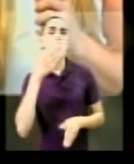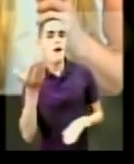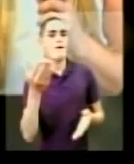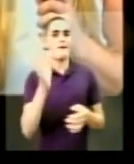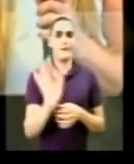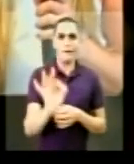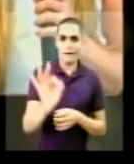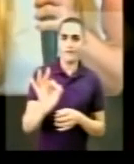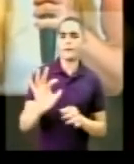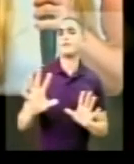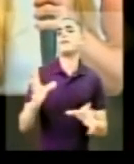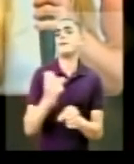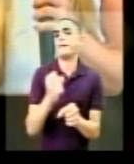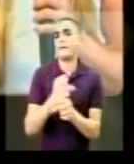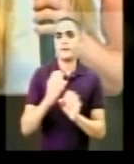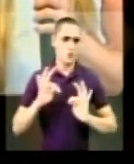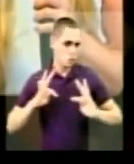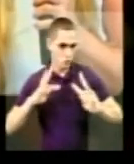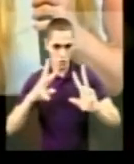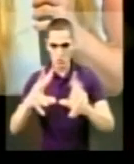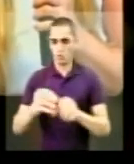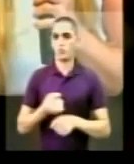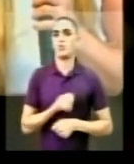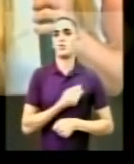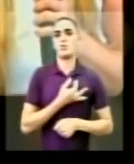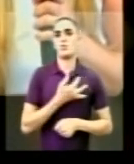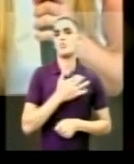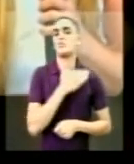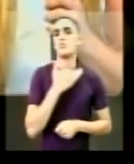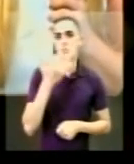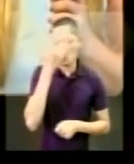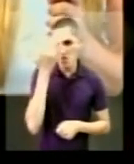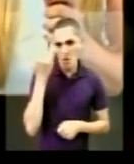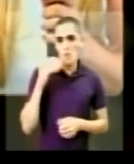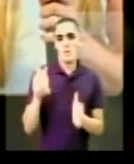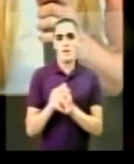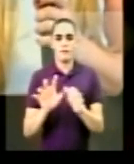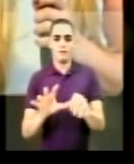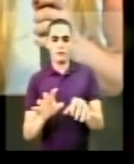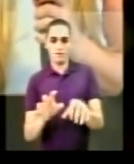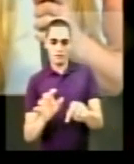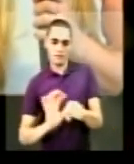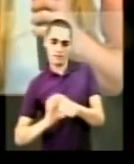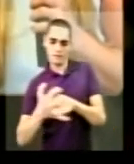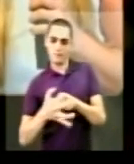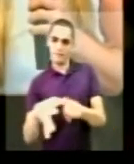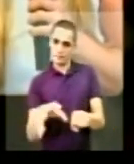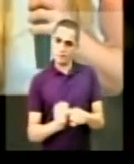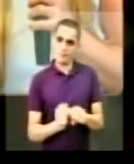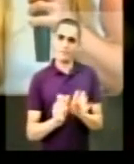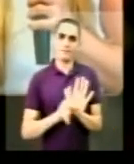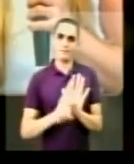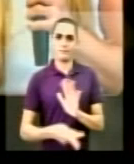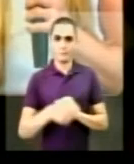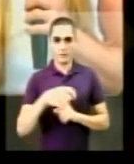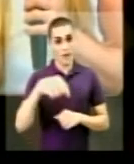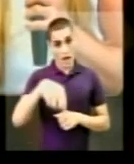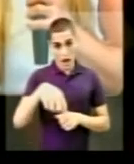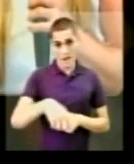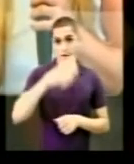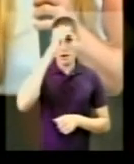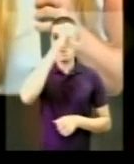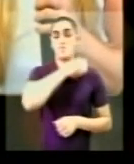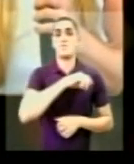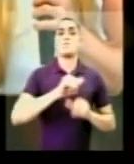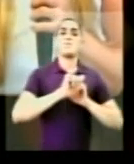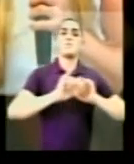entre todos os óbitos que foi por Covid ou poderia ser atribuível à Covid. Aqui em Rio Preto, como eu falei para vocês,